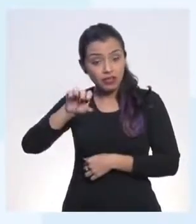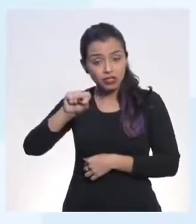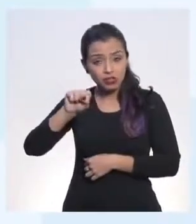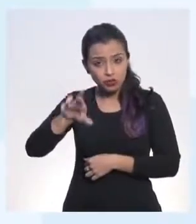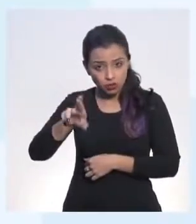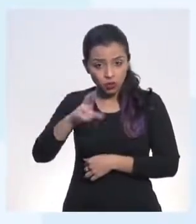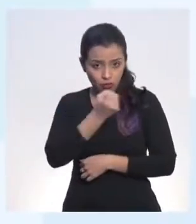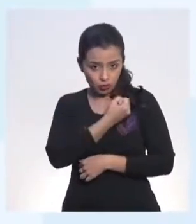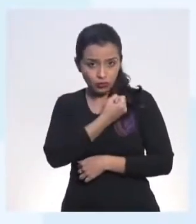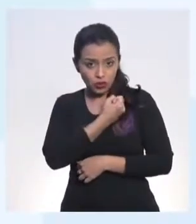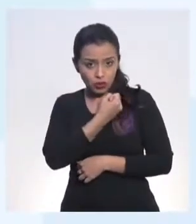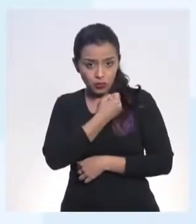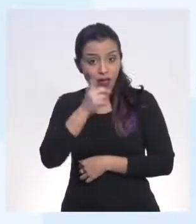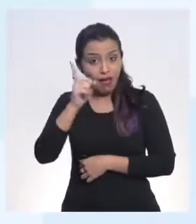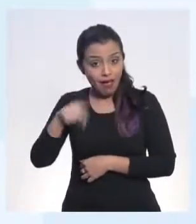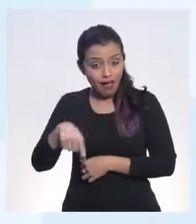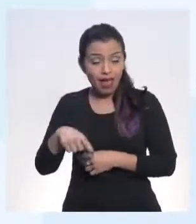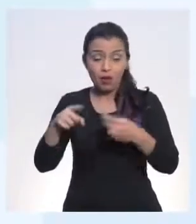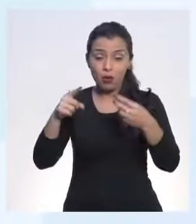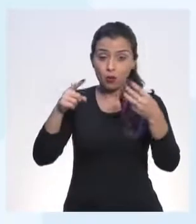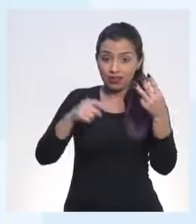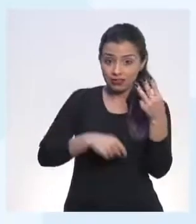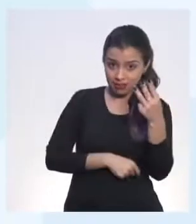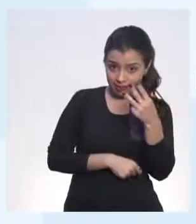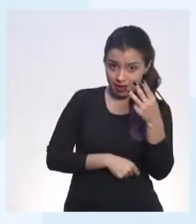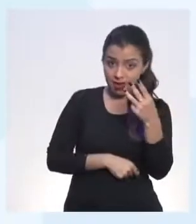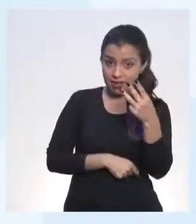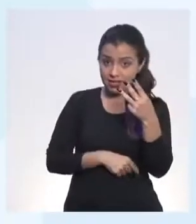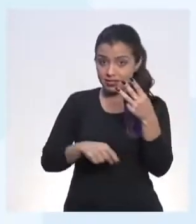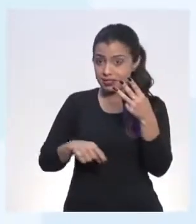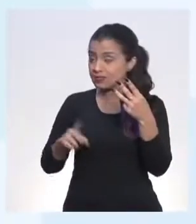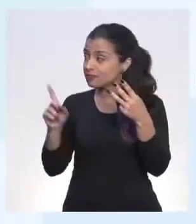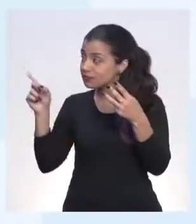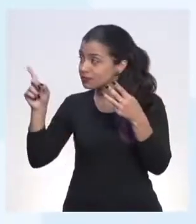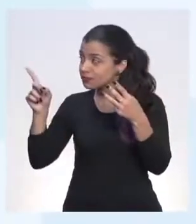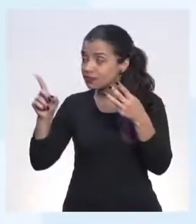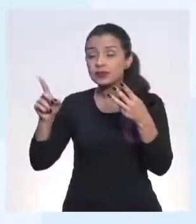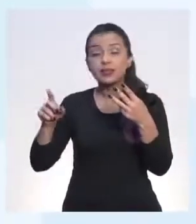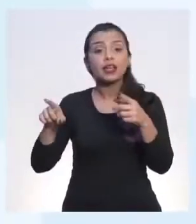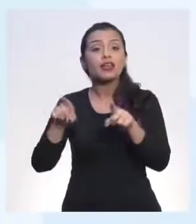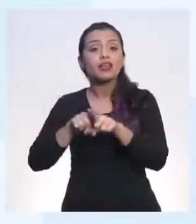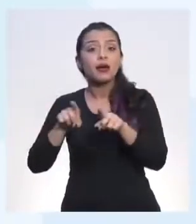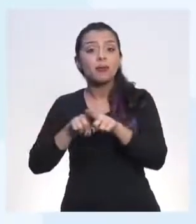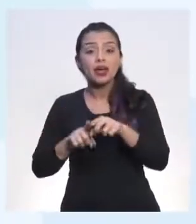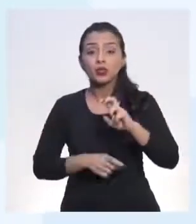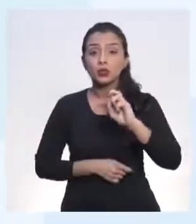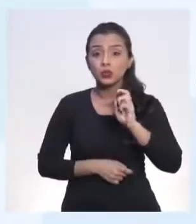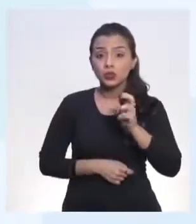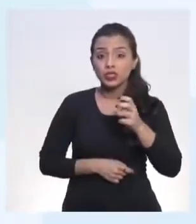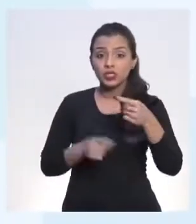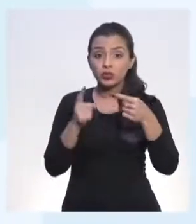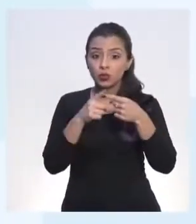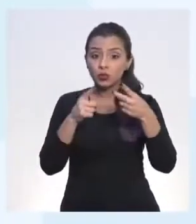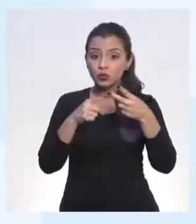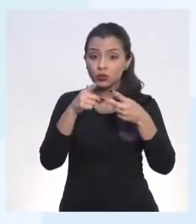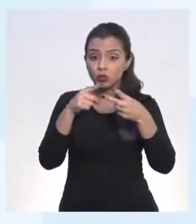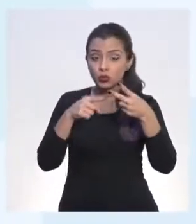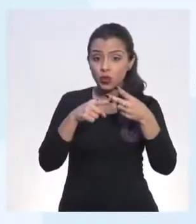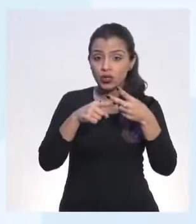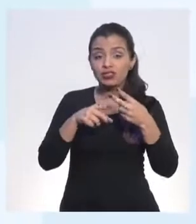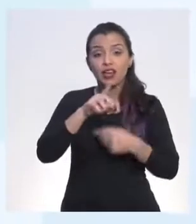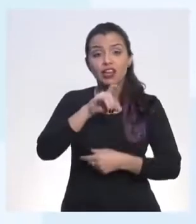caso aqui só esses dois, né? Mas colocando essa relação, eu posso dizer que esses dois aqui são os divisores do